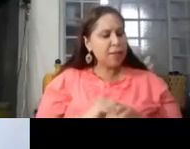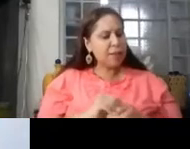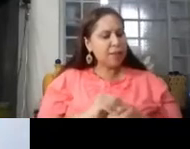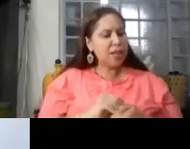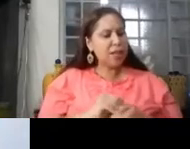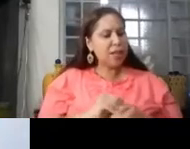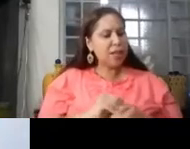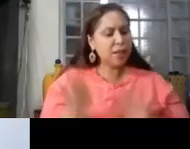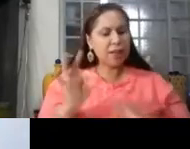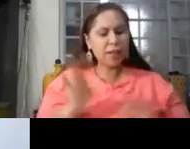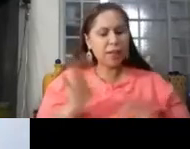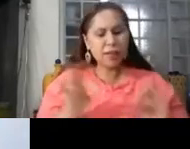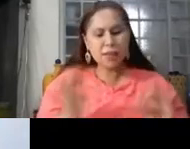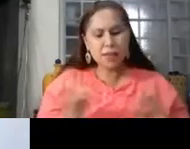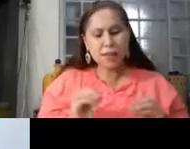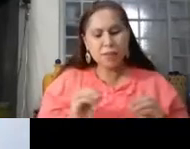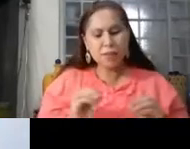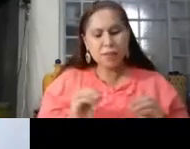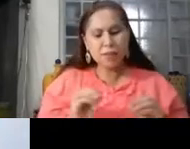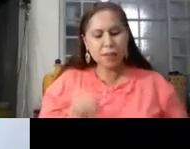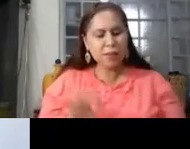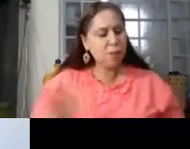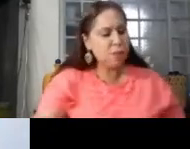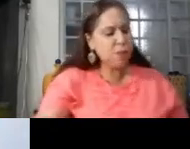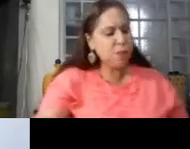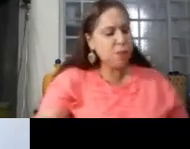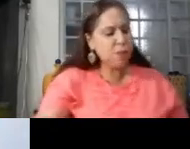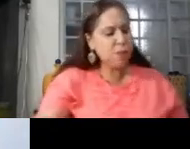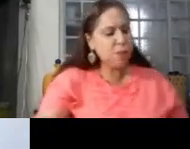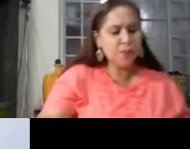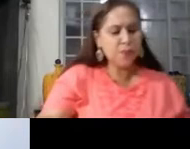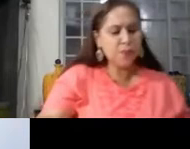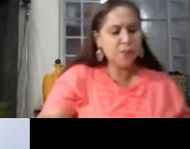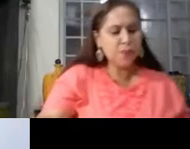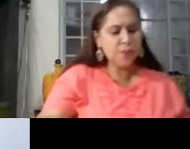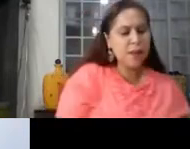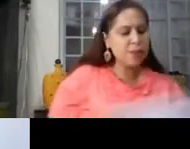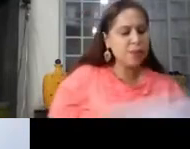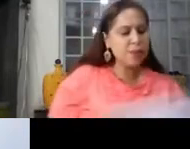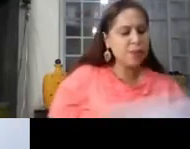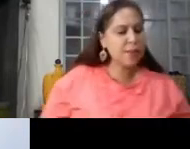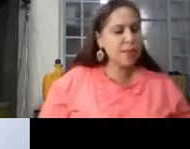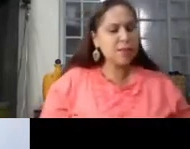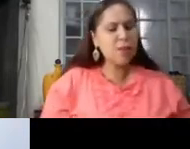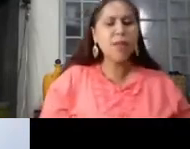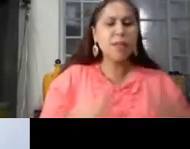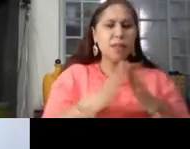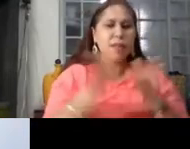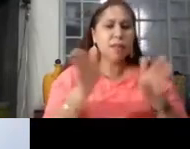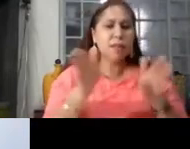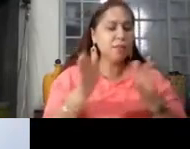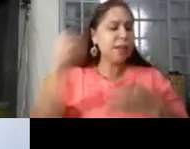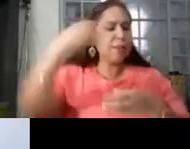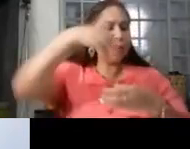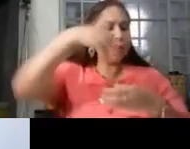gramática gerativa, ela trata exatamente de como essas palavras, elas se organizam. E dentro